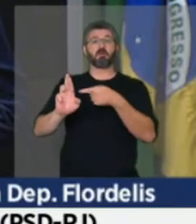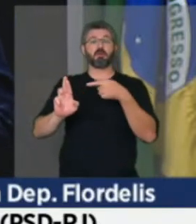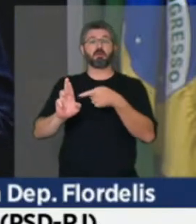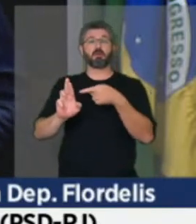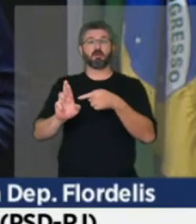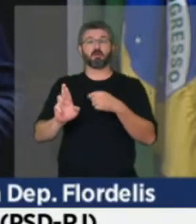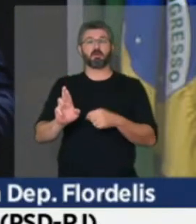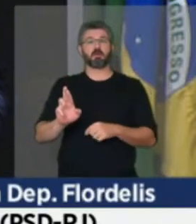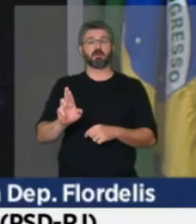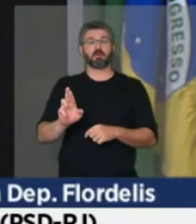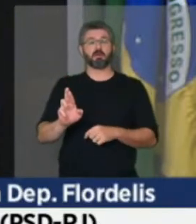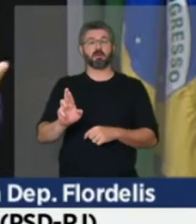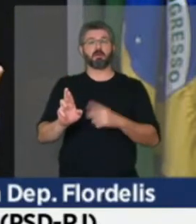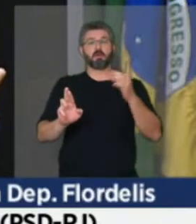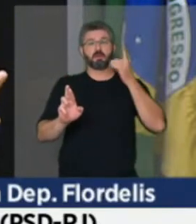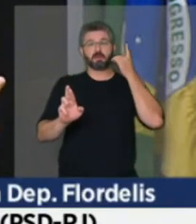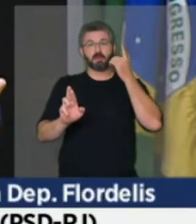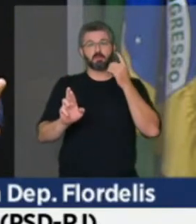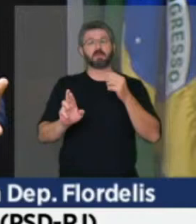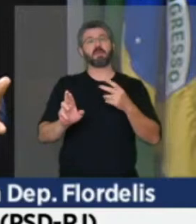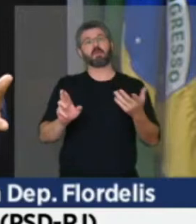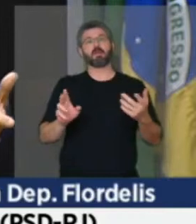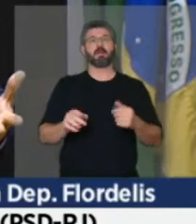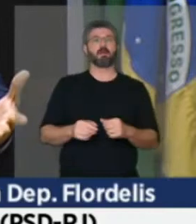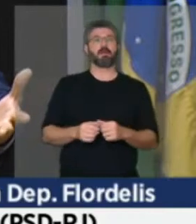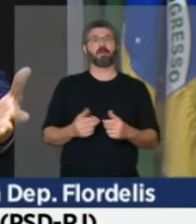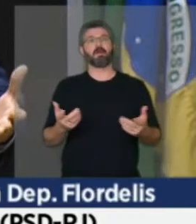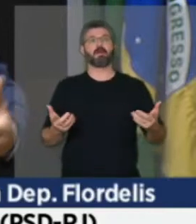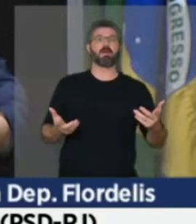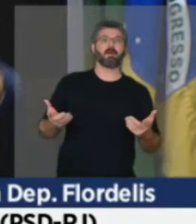que está, em vez de ser